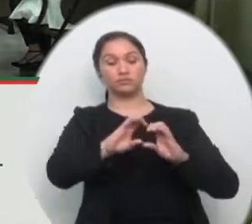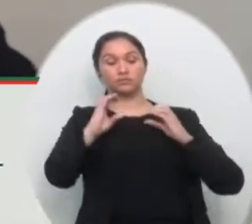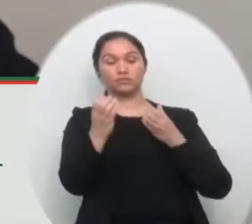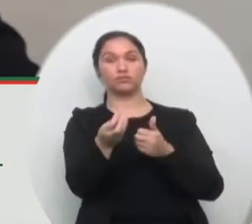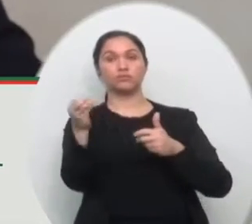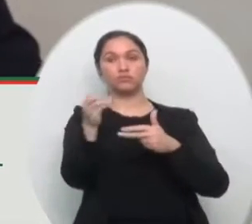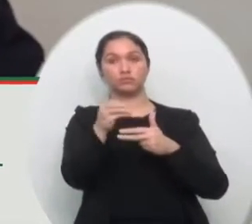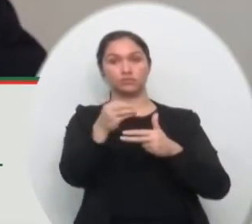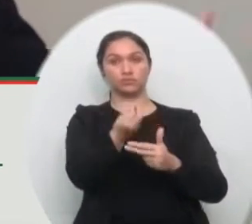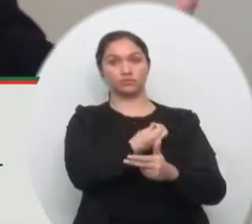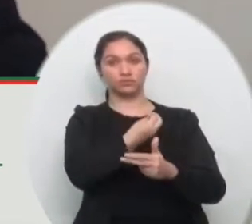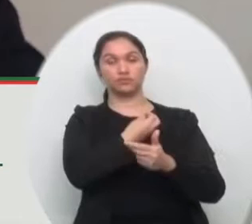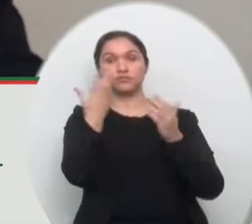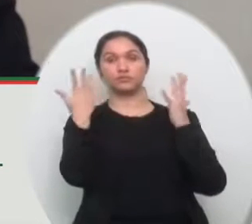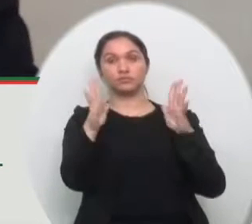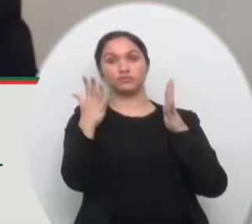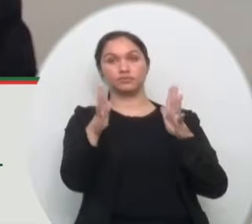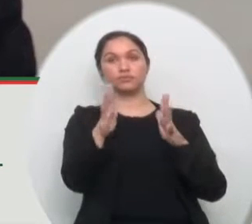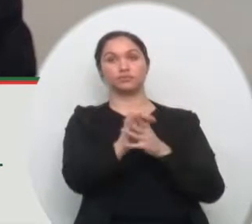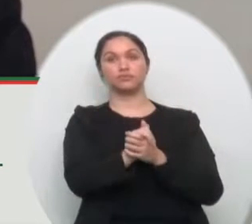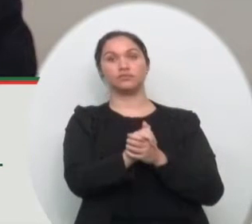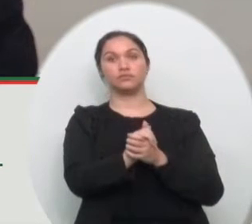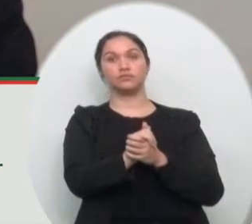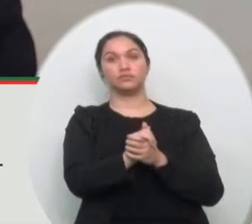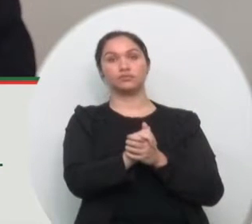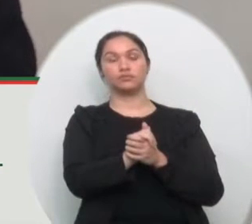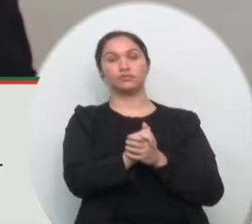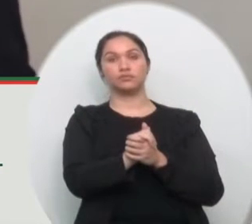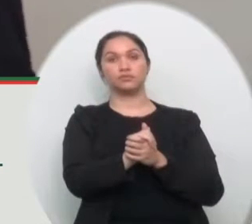presente, parabéns, né, por estar aqui